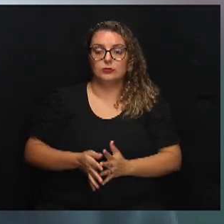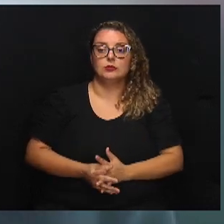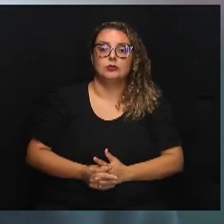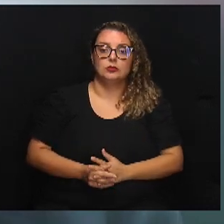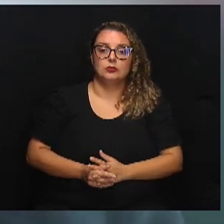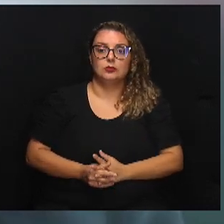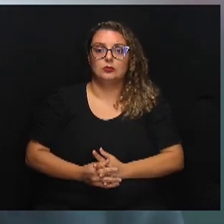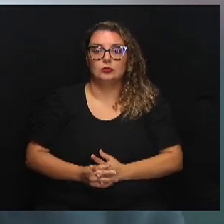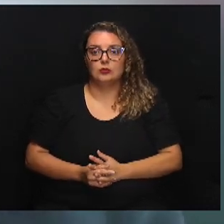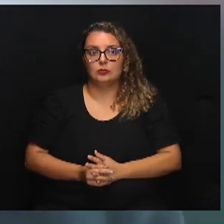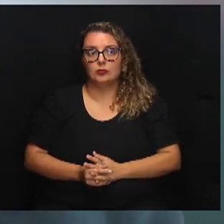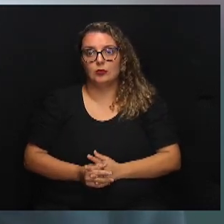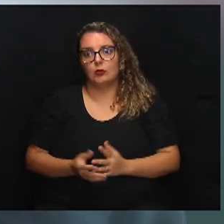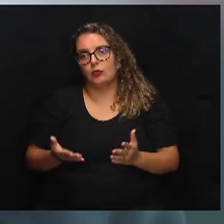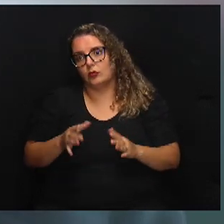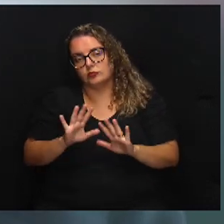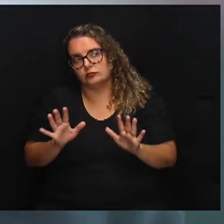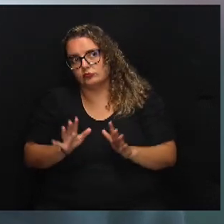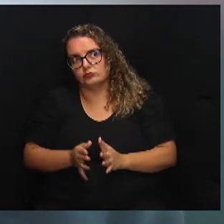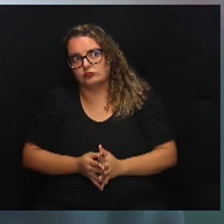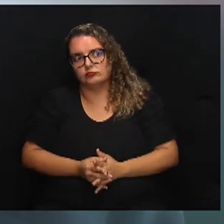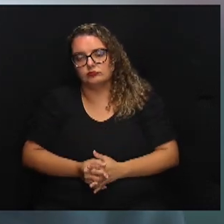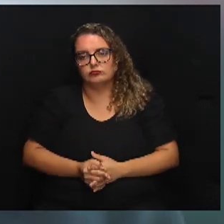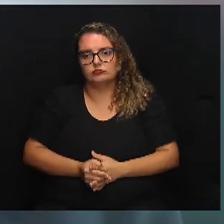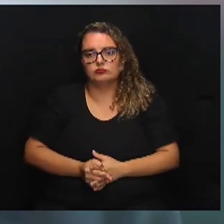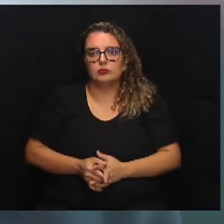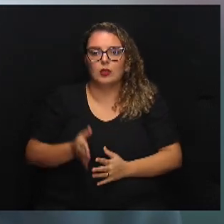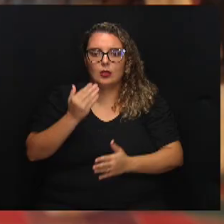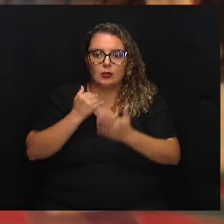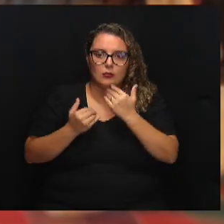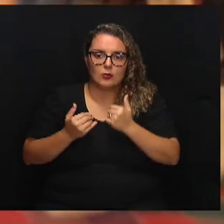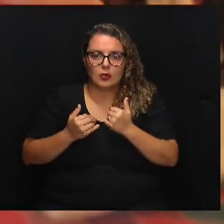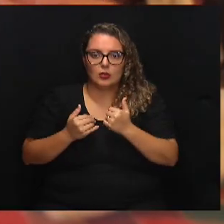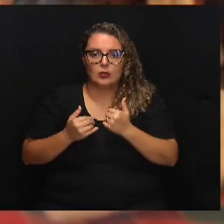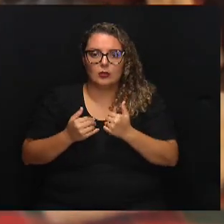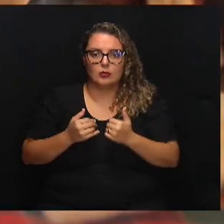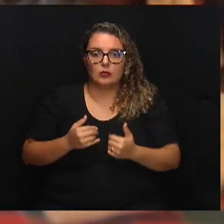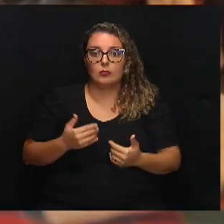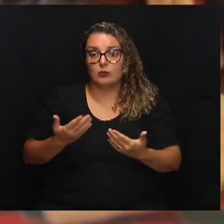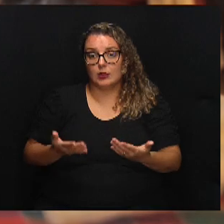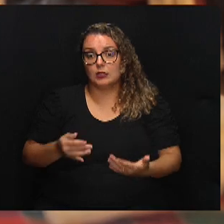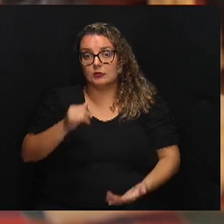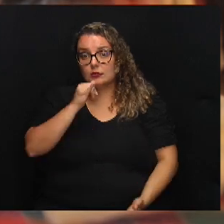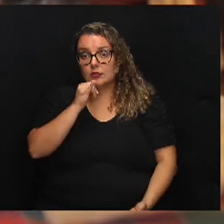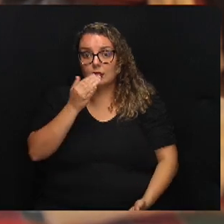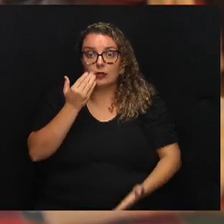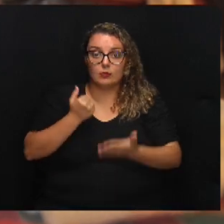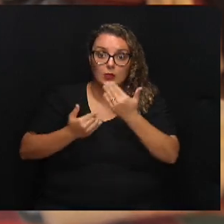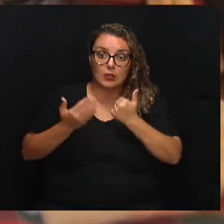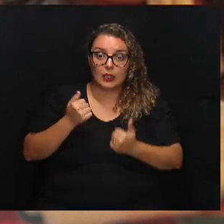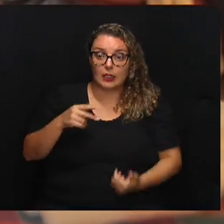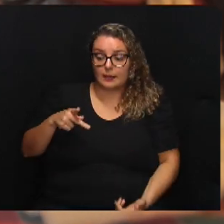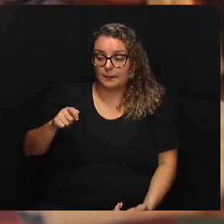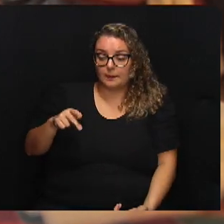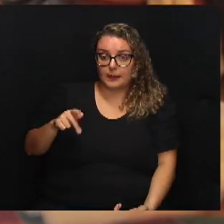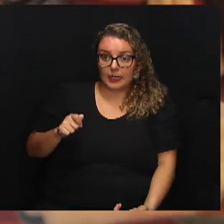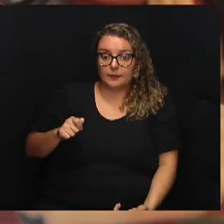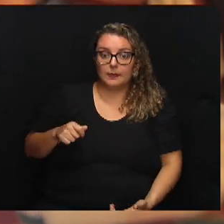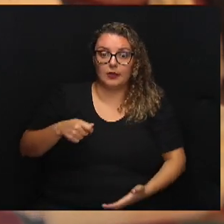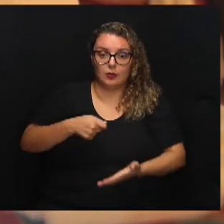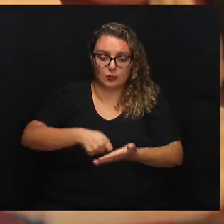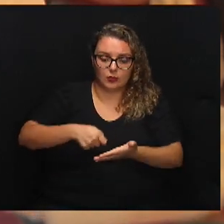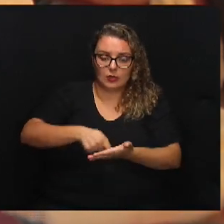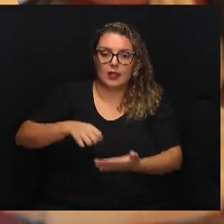hoje já não é uma questão de introduzir alimentos liquefeitos, mas de alimentos em papa ou